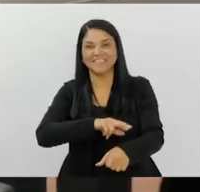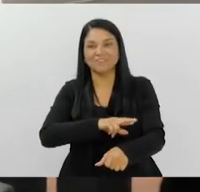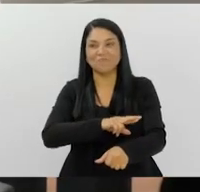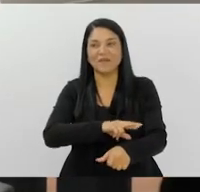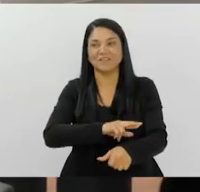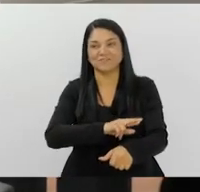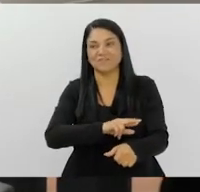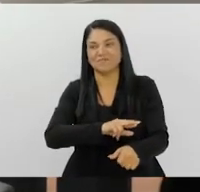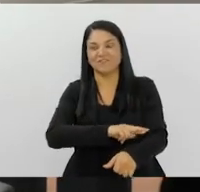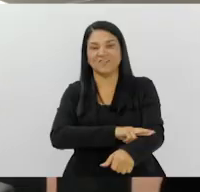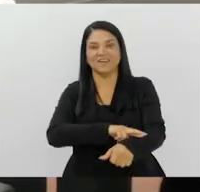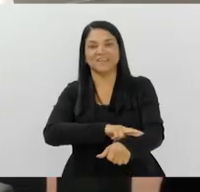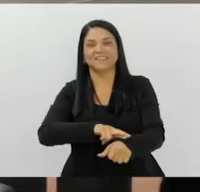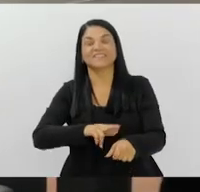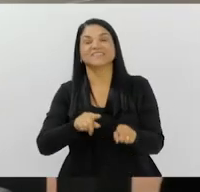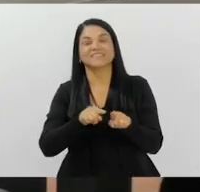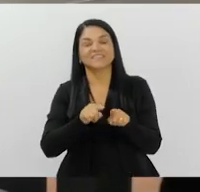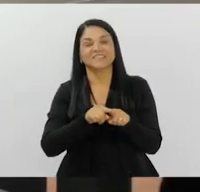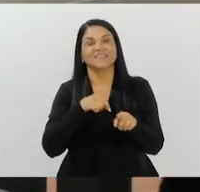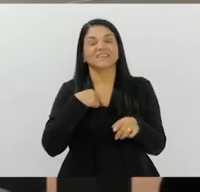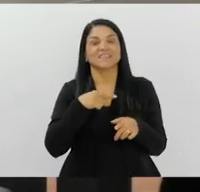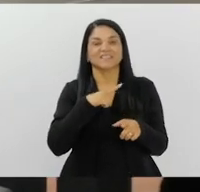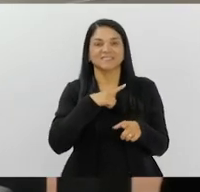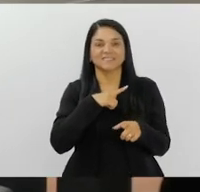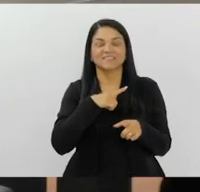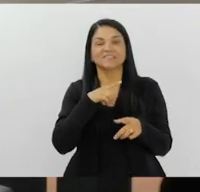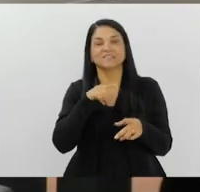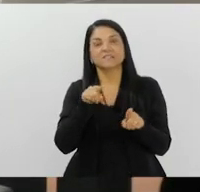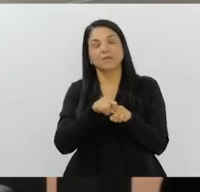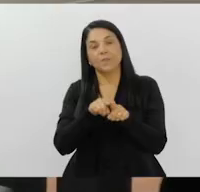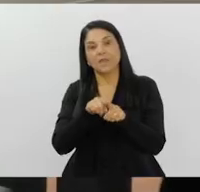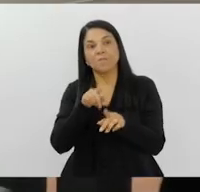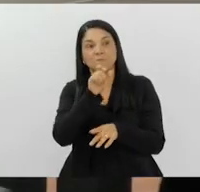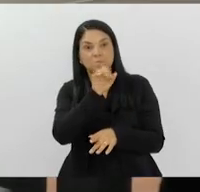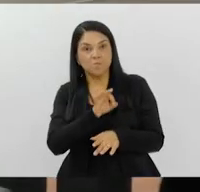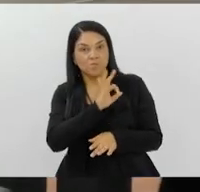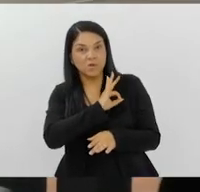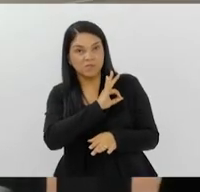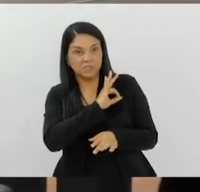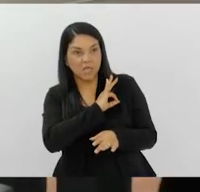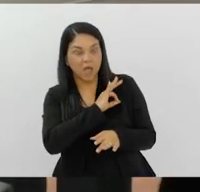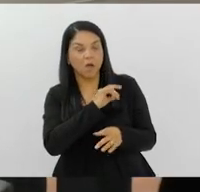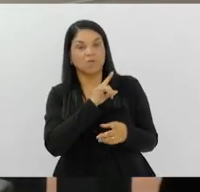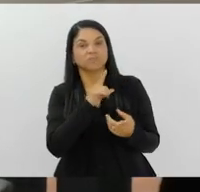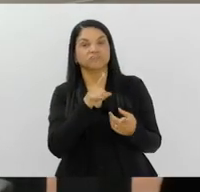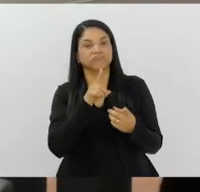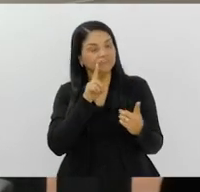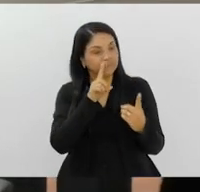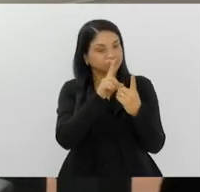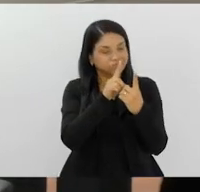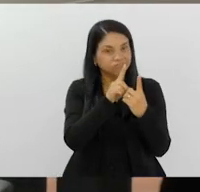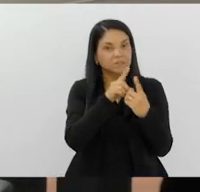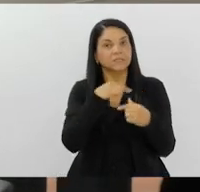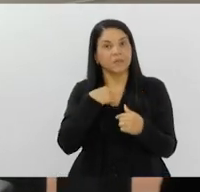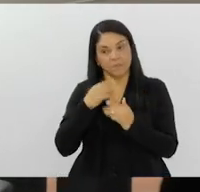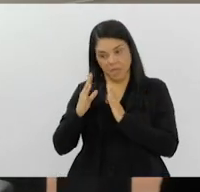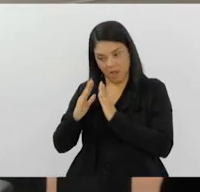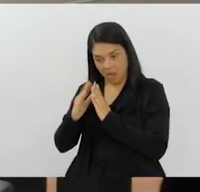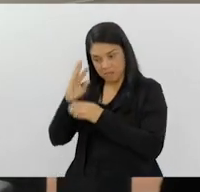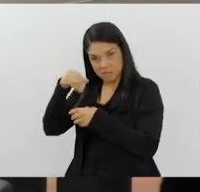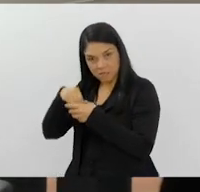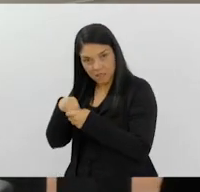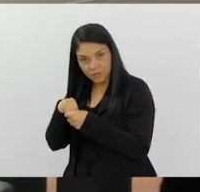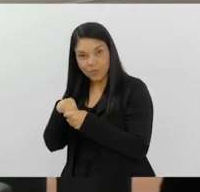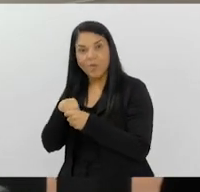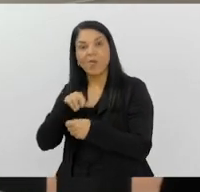quer seja na praça ou então sendo abordado por policial ou então até indo na minha casa é o questão do